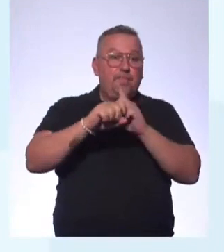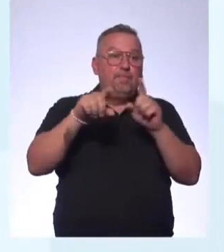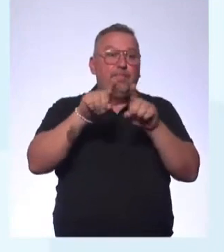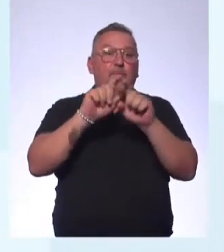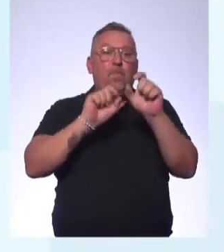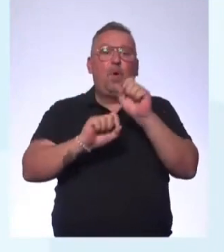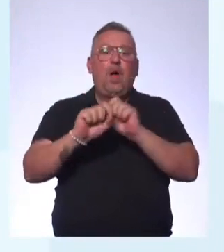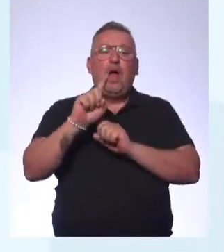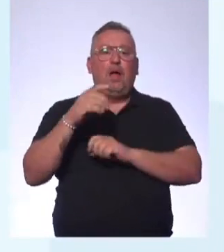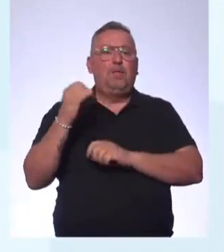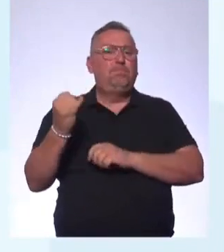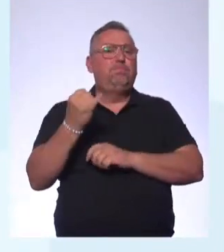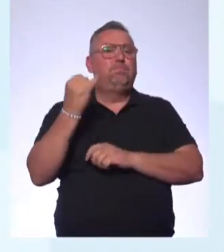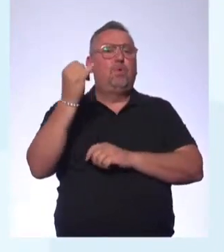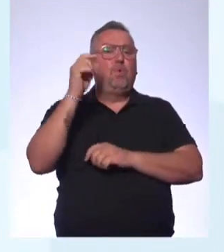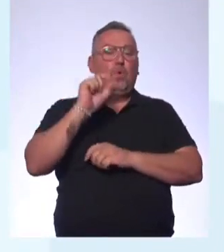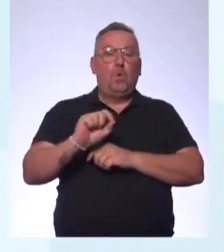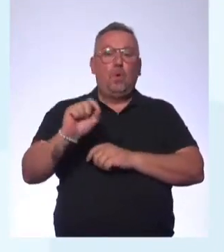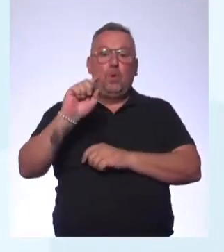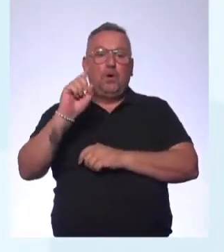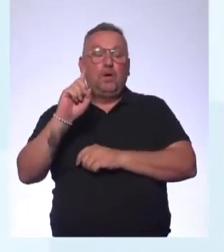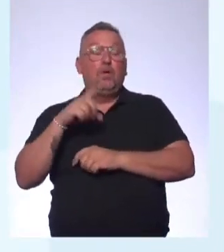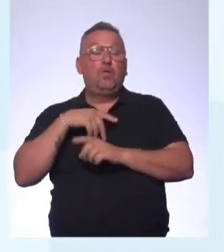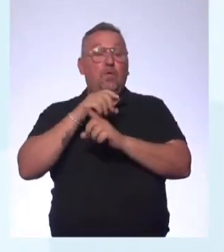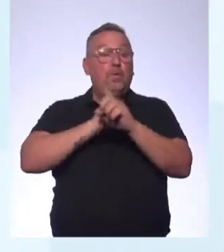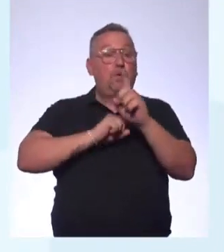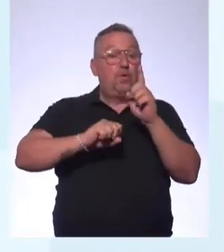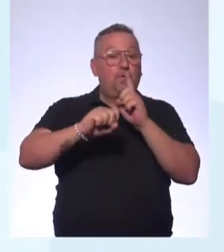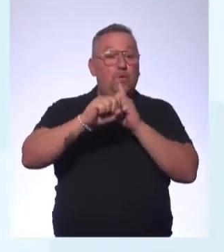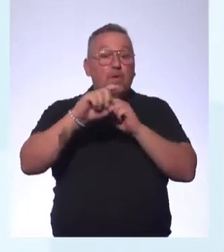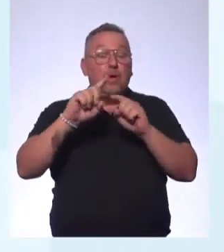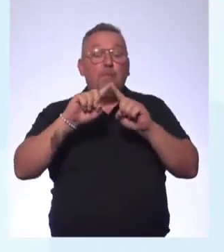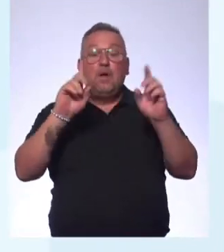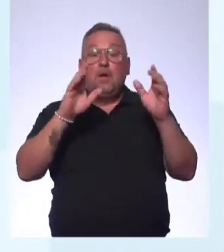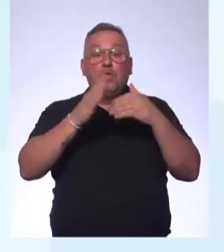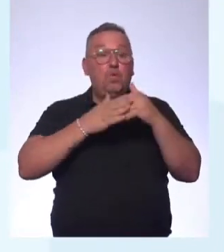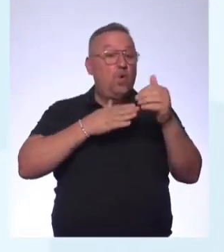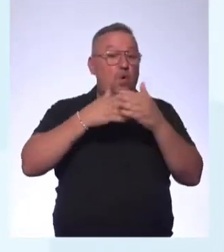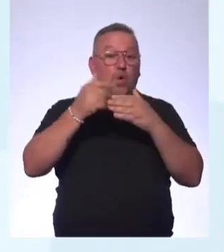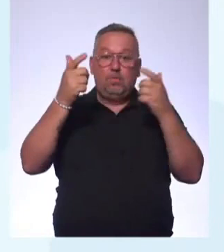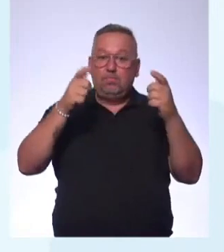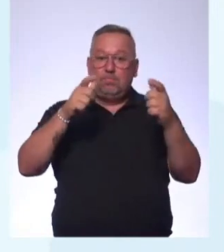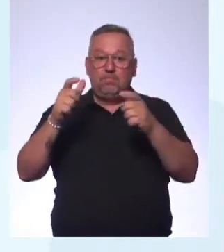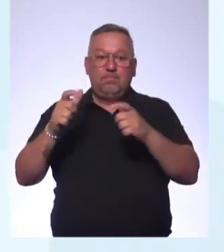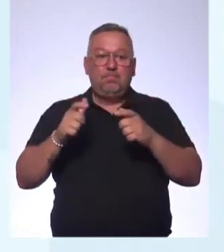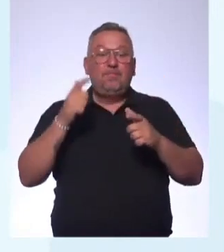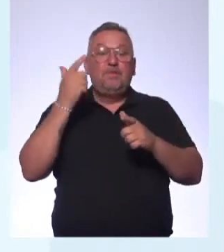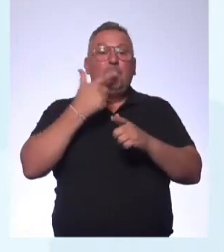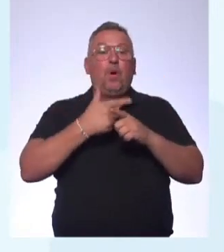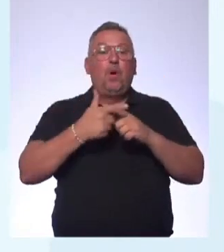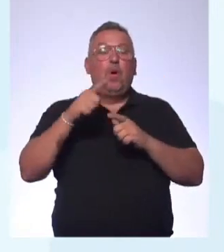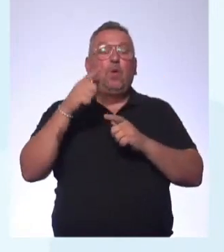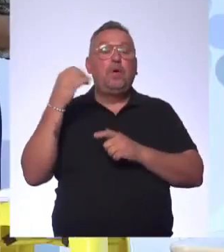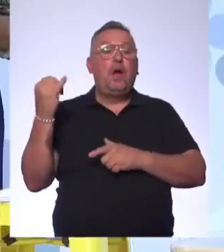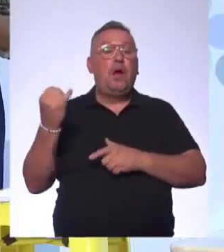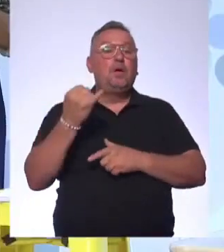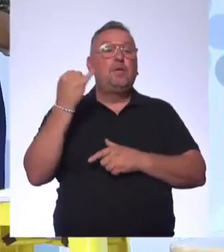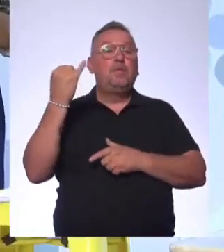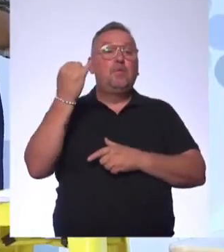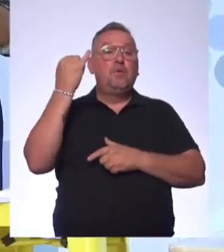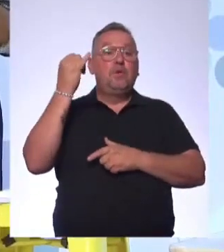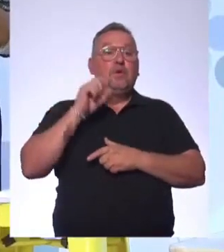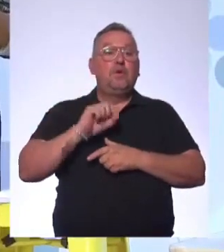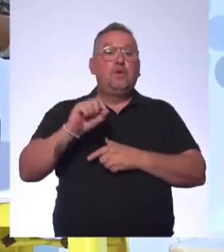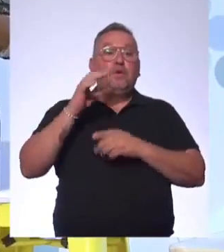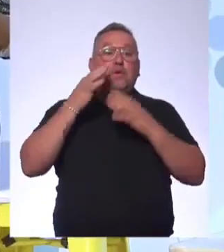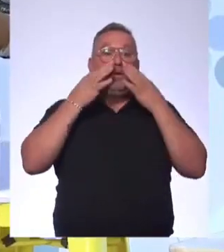é extremamente importante, não só para a sociologia, mas qualquer outro componente, sobre a importância